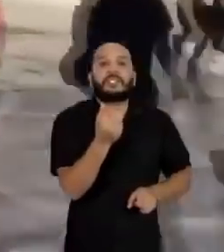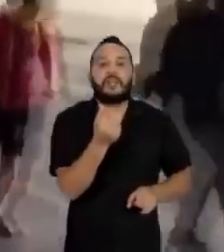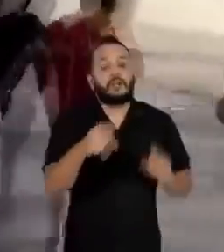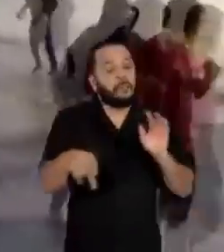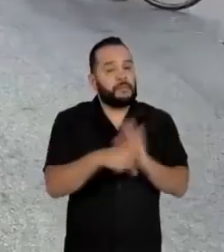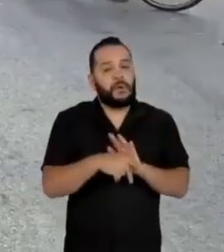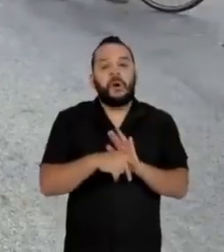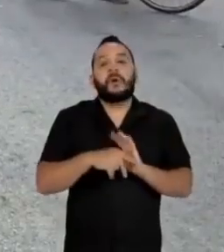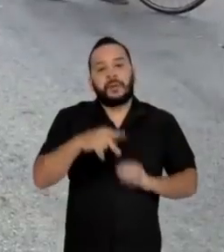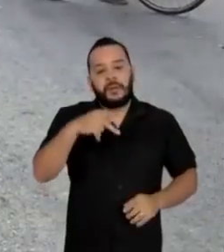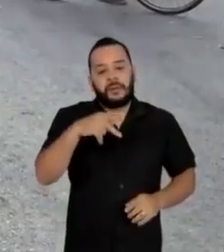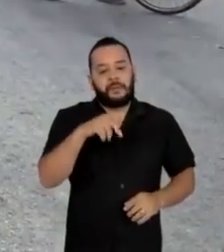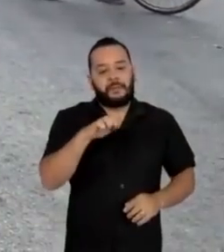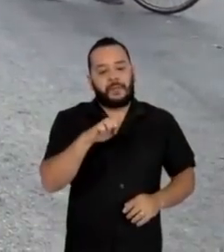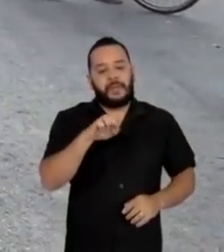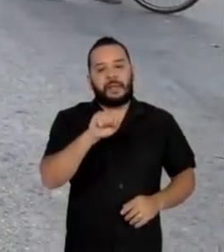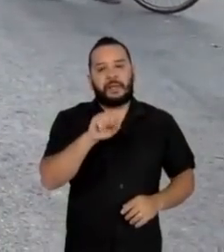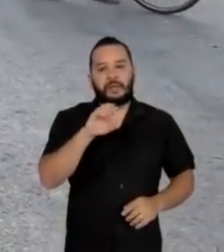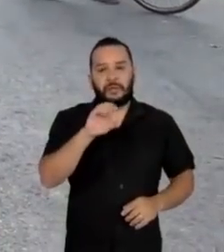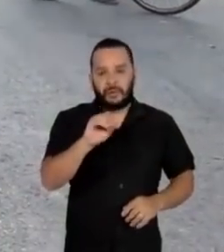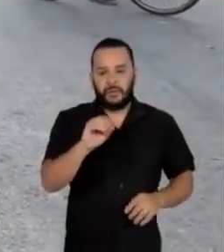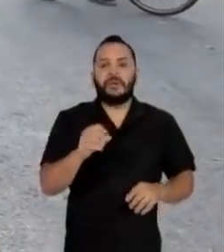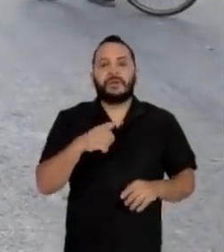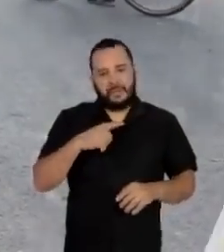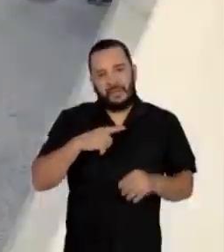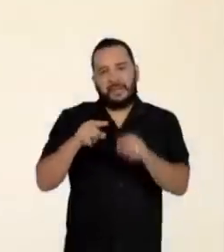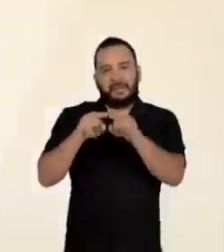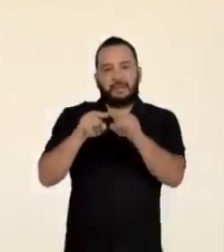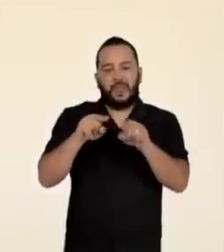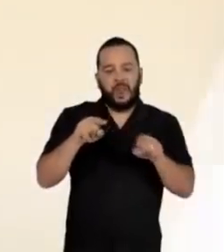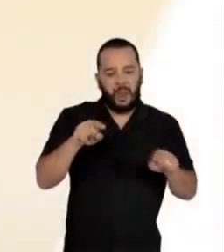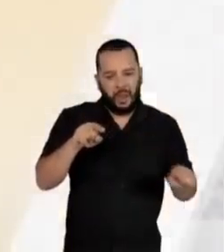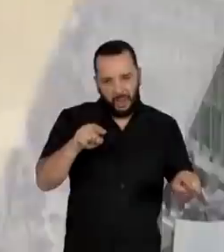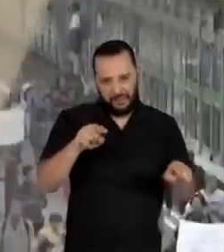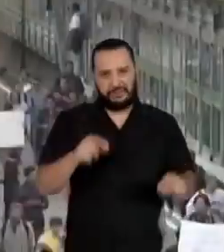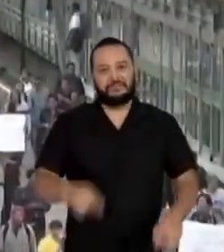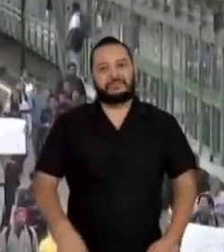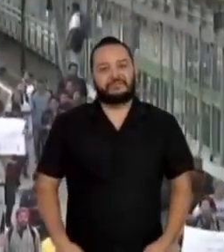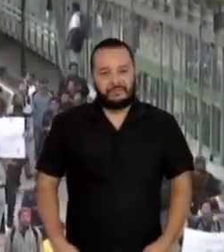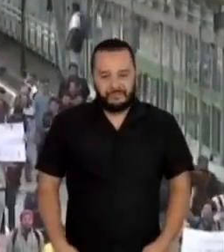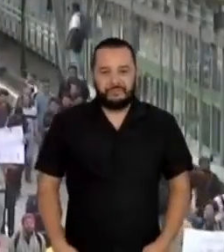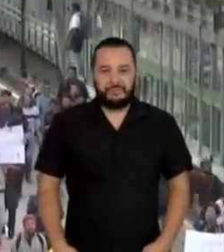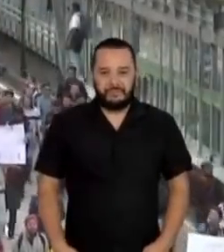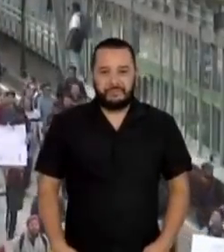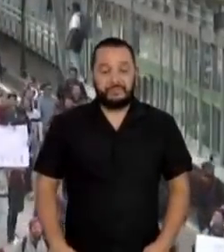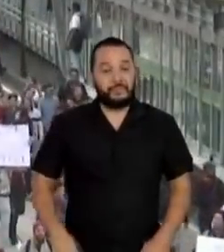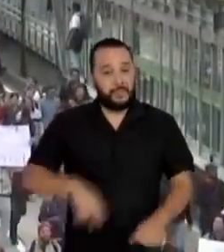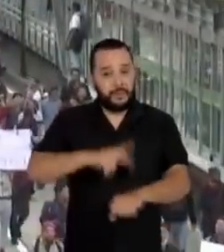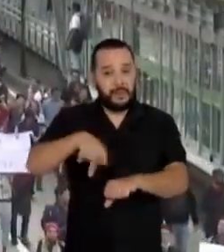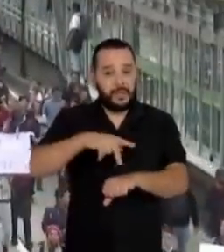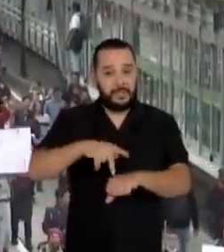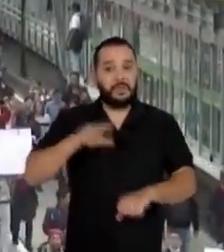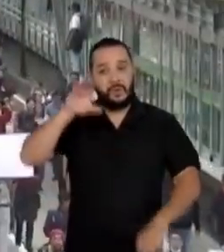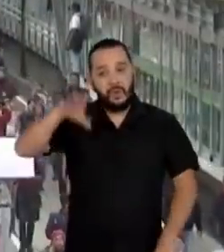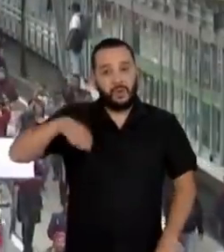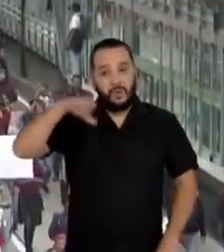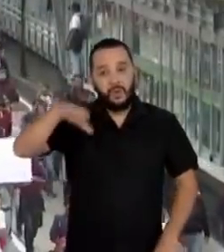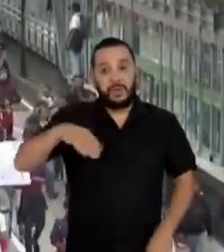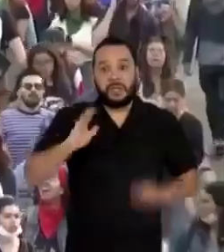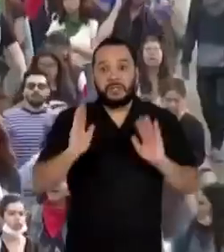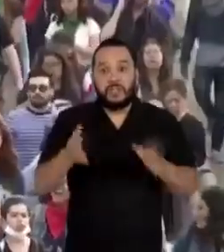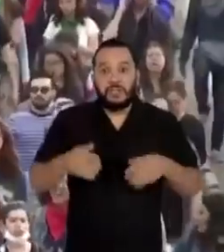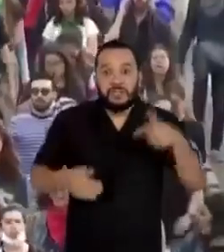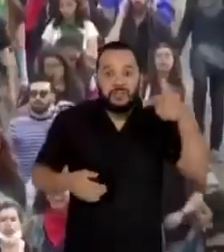nova desvalorização recorde na cotação da moeda. A Colômbia teve o 7º dia